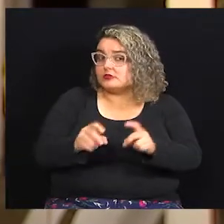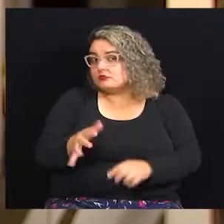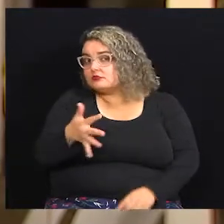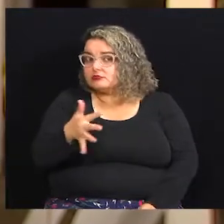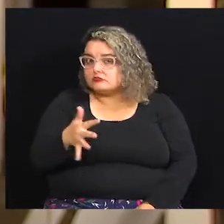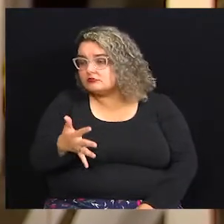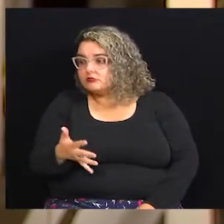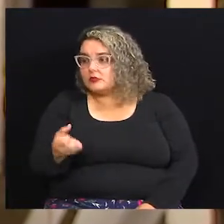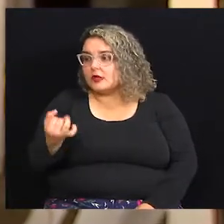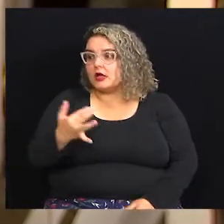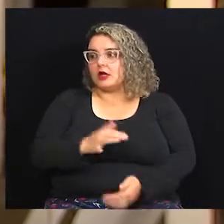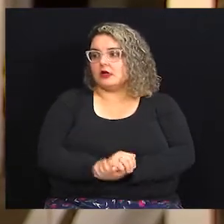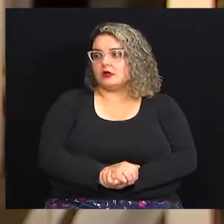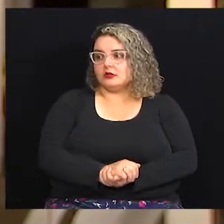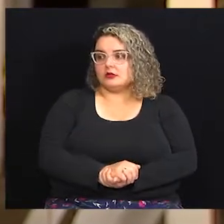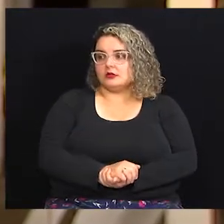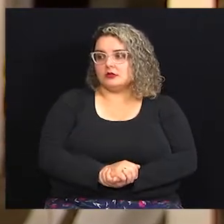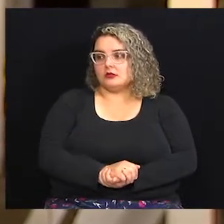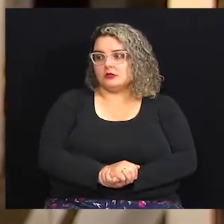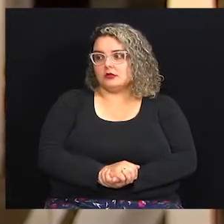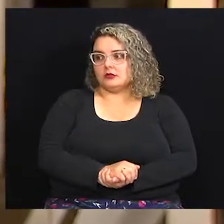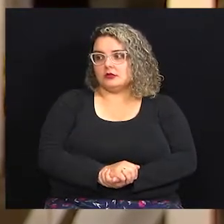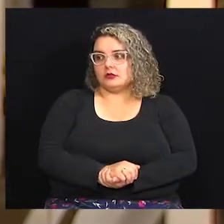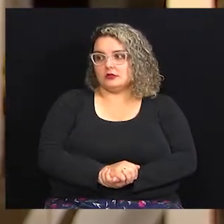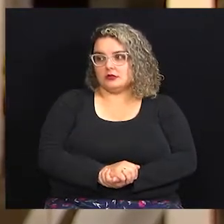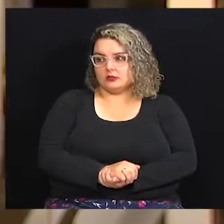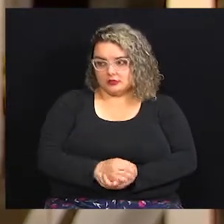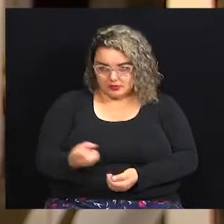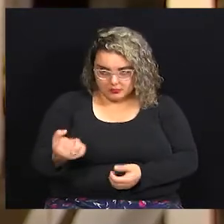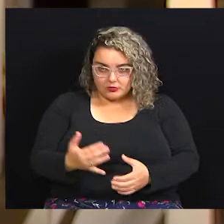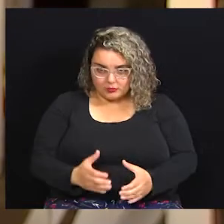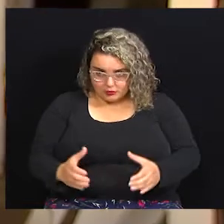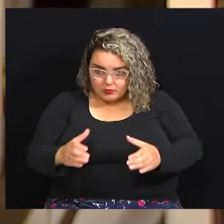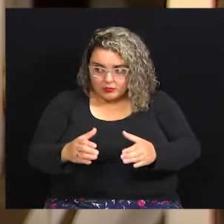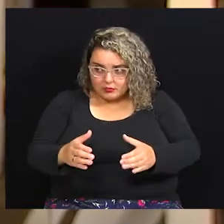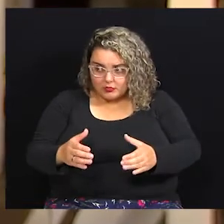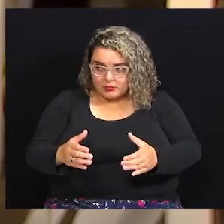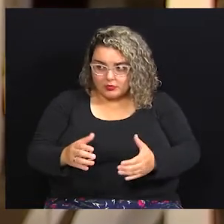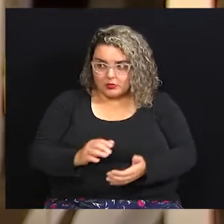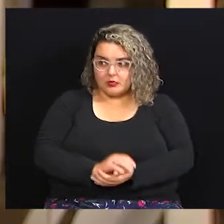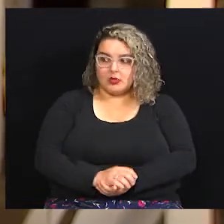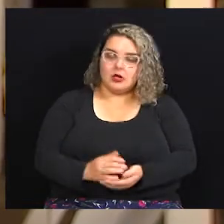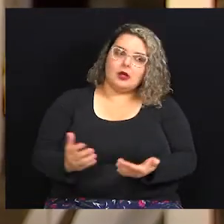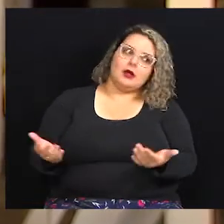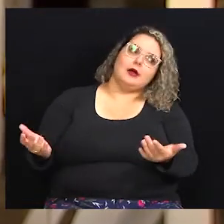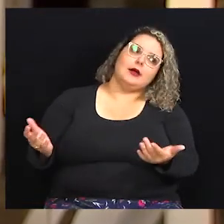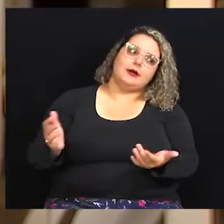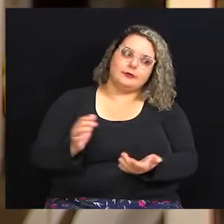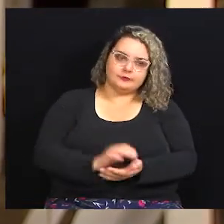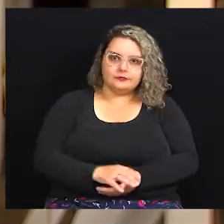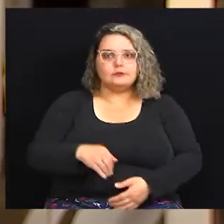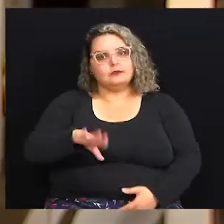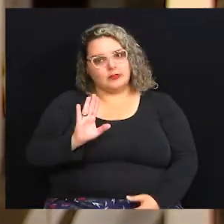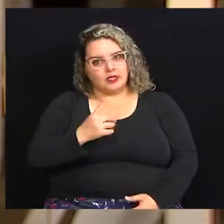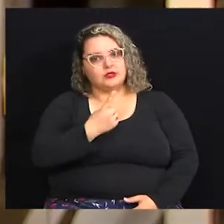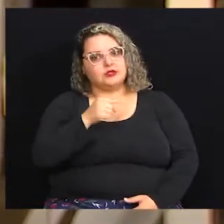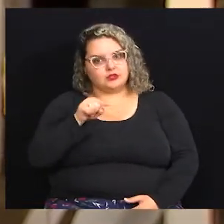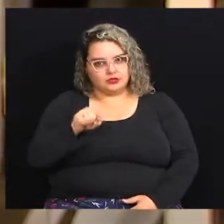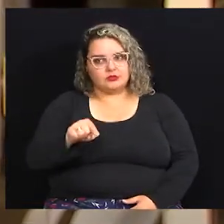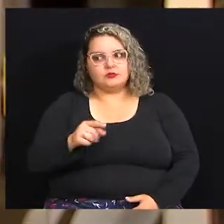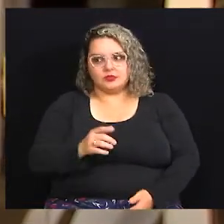de vender mais ou menos quanto em quantidade de vasos ou Acho que mais de mil